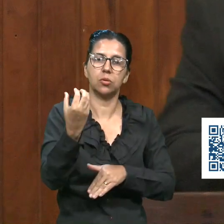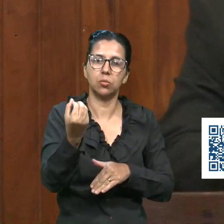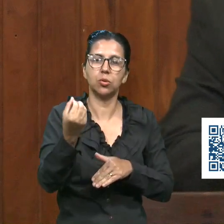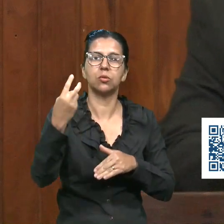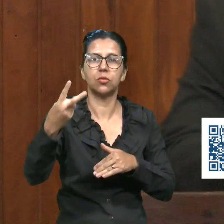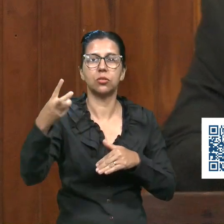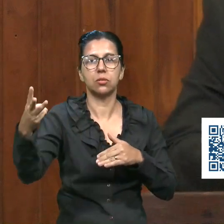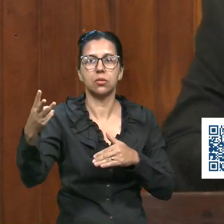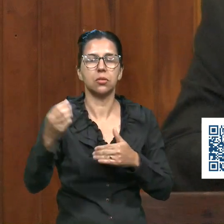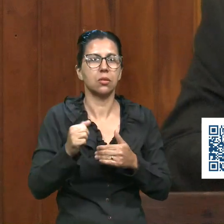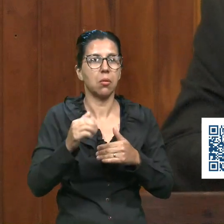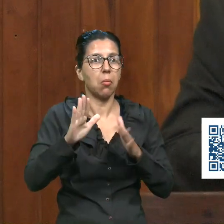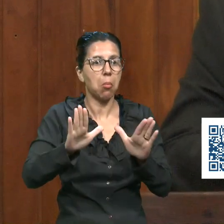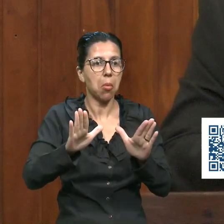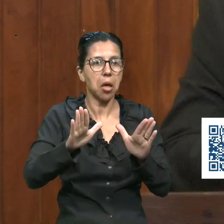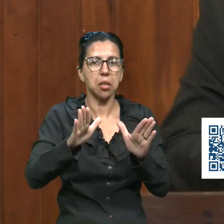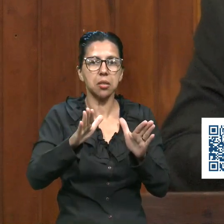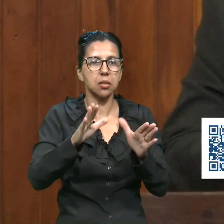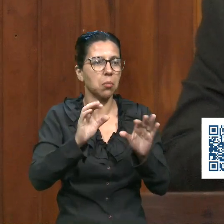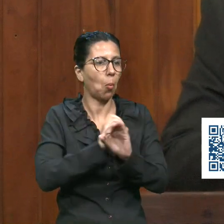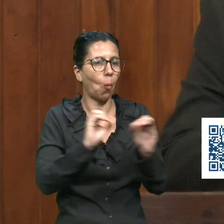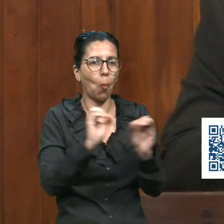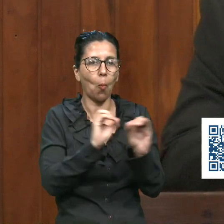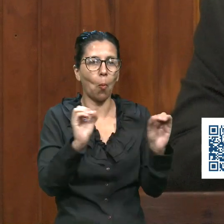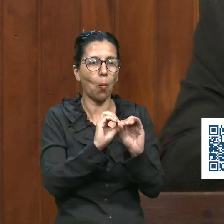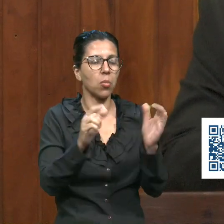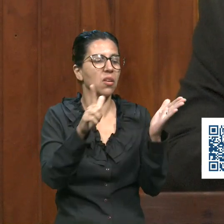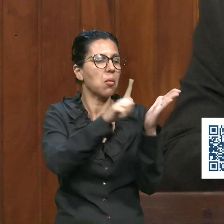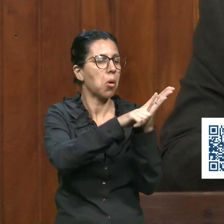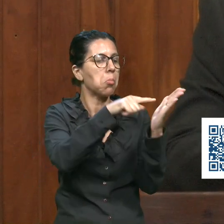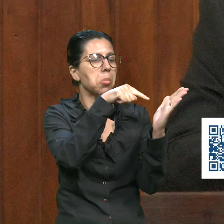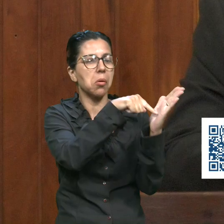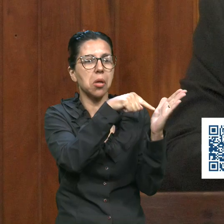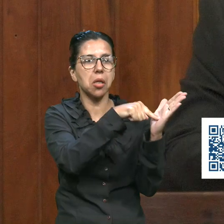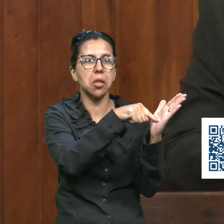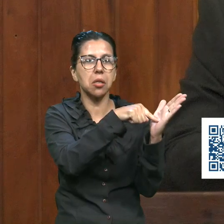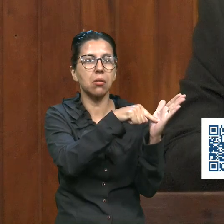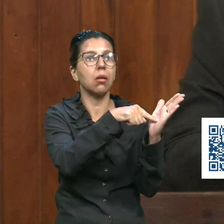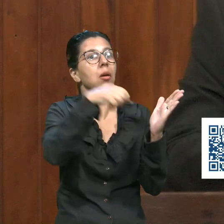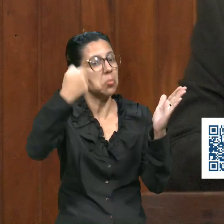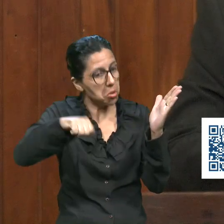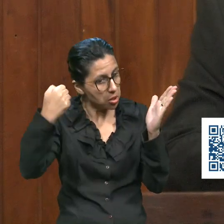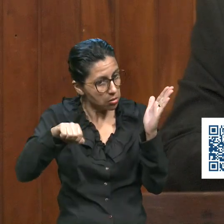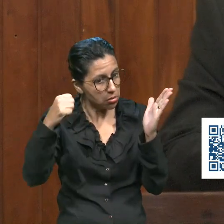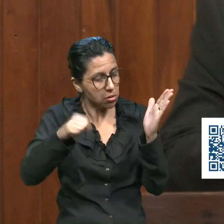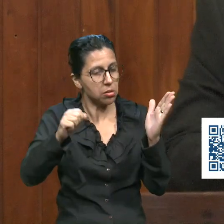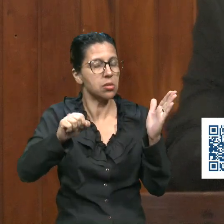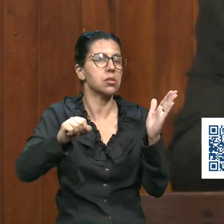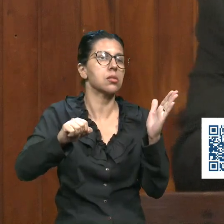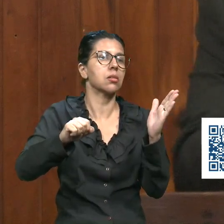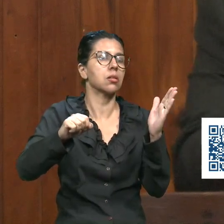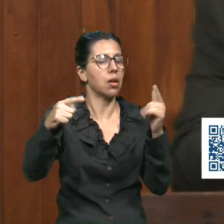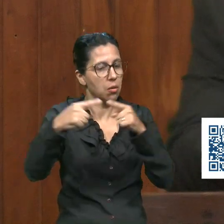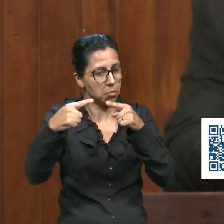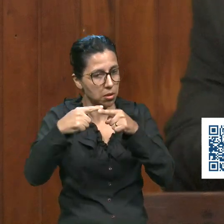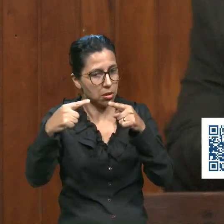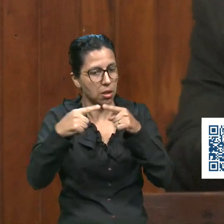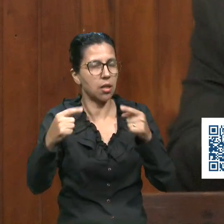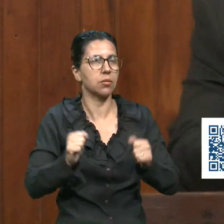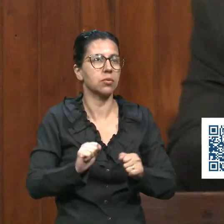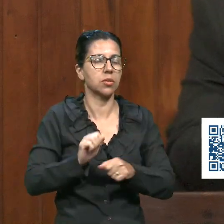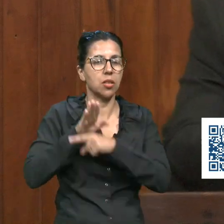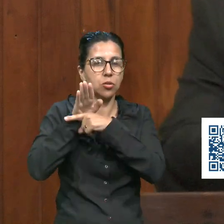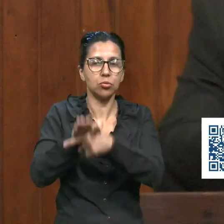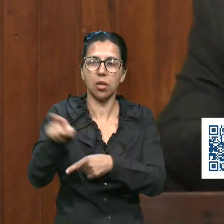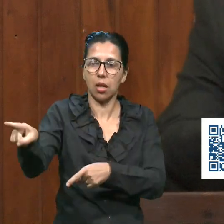até agora, pouco avançou. É hora de sair do papel e transformar em realidade as medidas necessárias para garantir